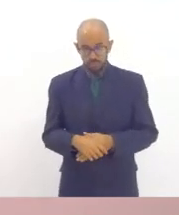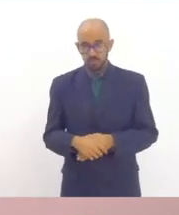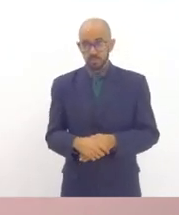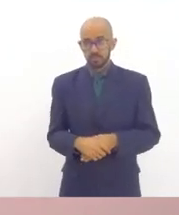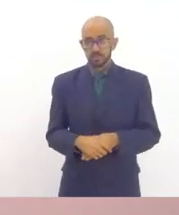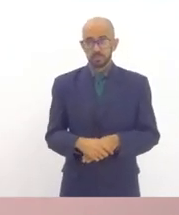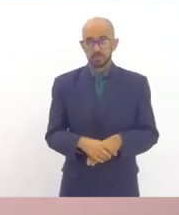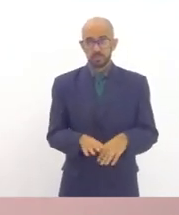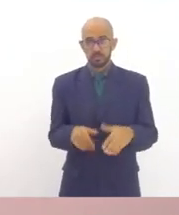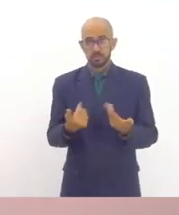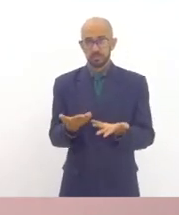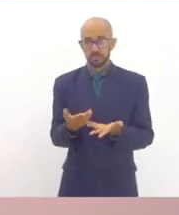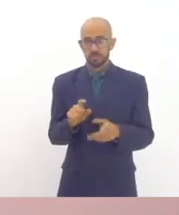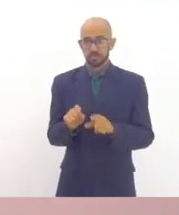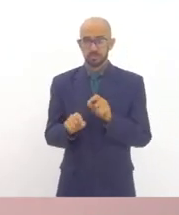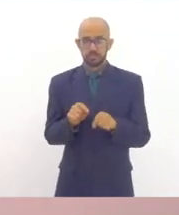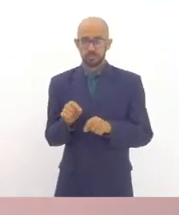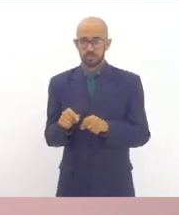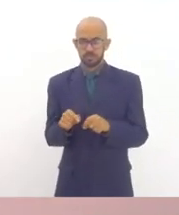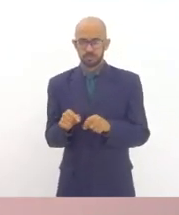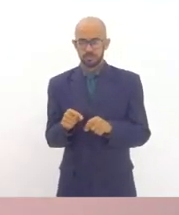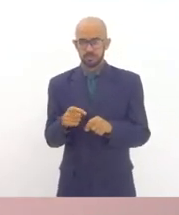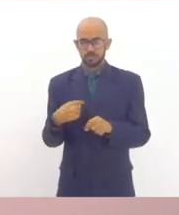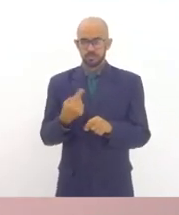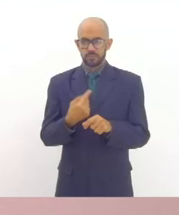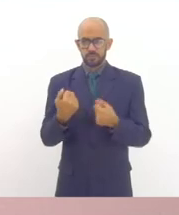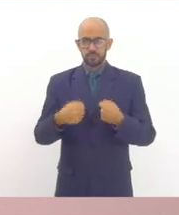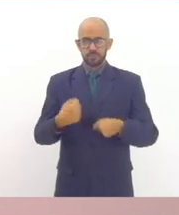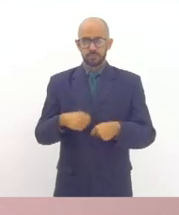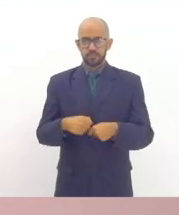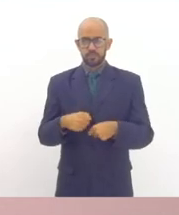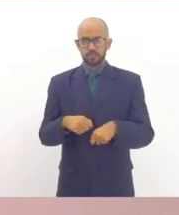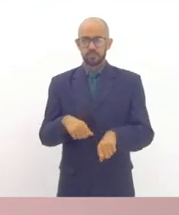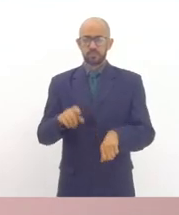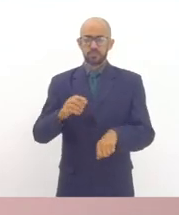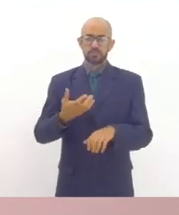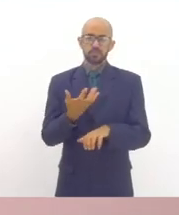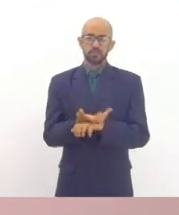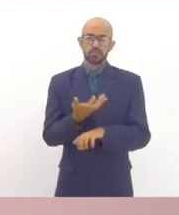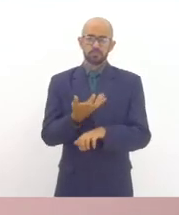Então, o que a gente precisa é nenhuma disciplina com menos de 2 tempos.